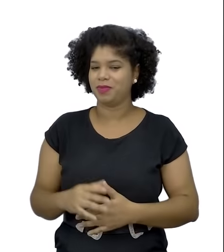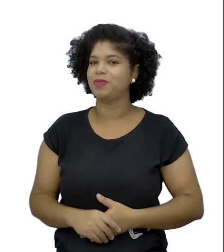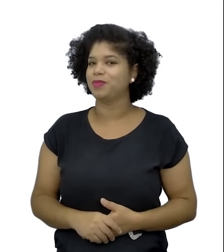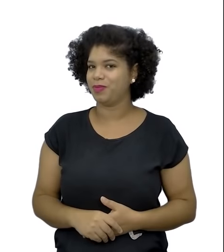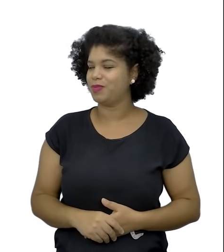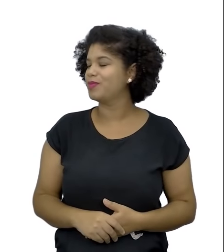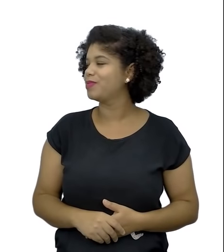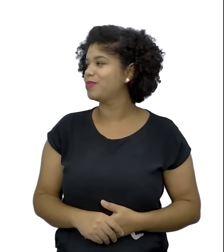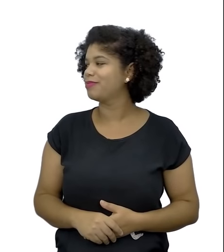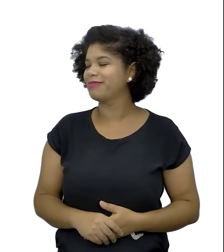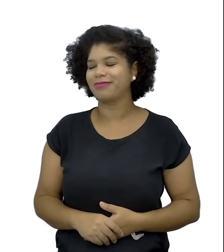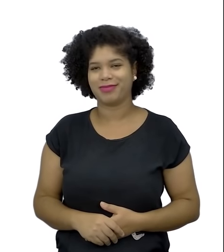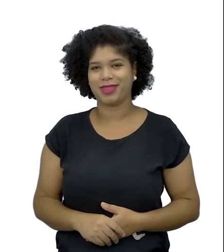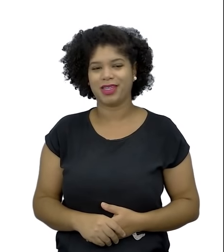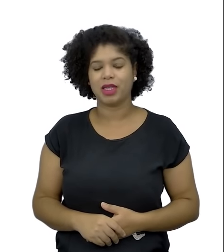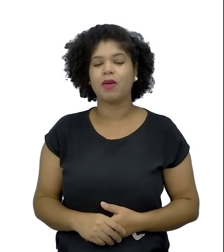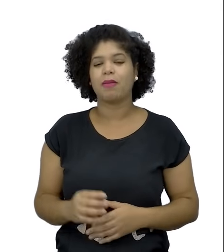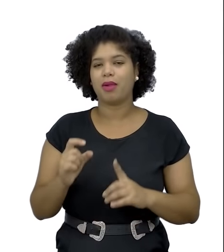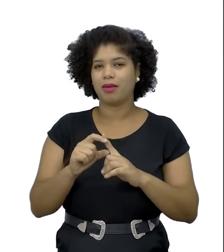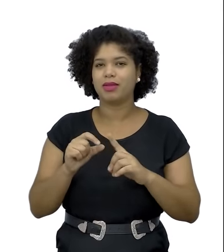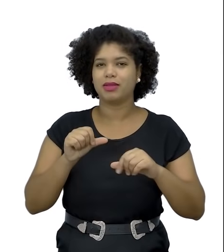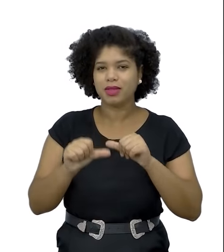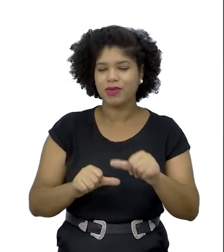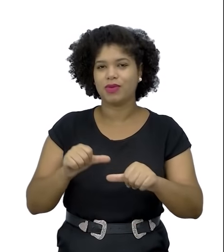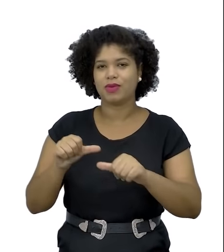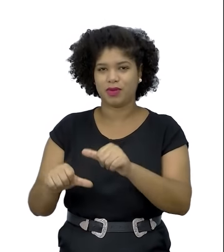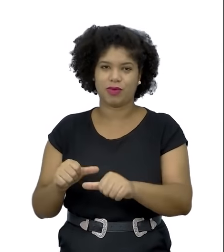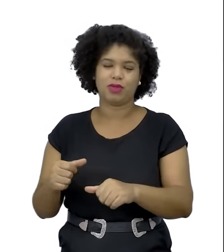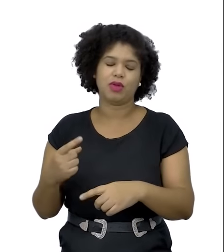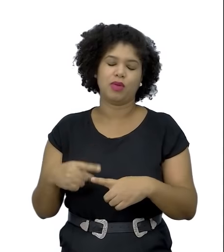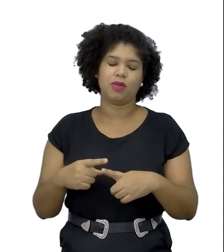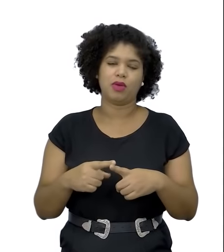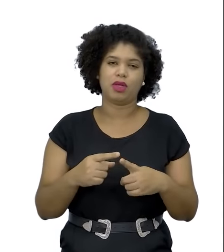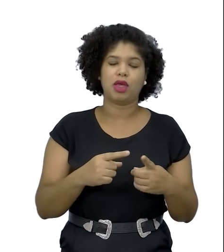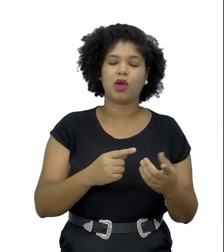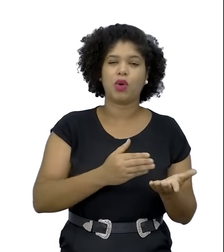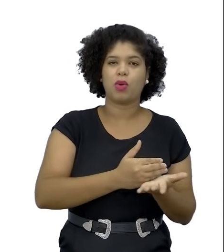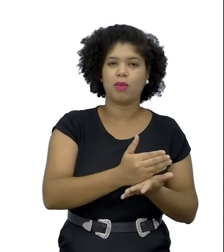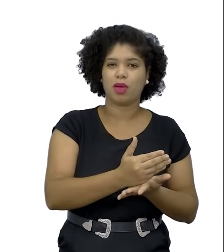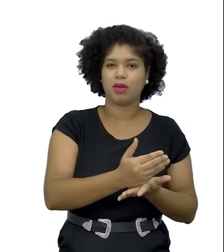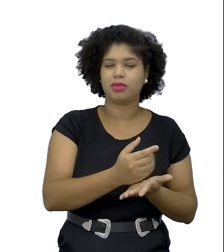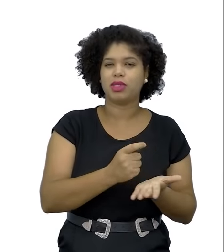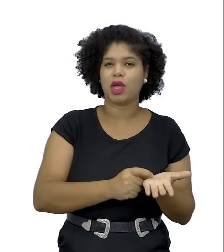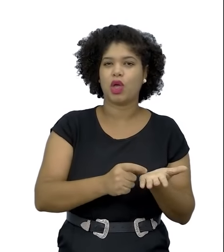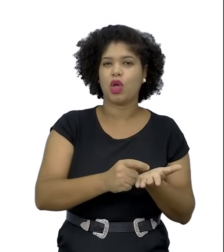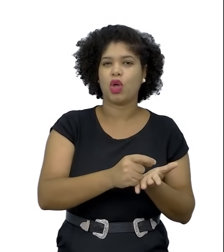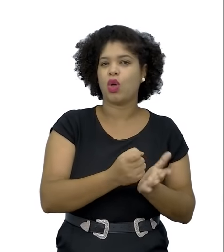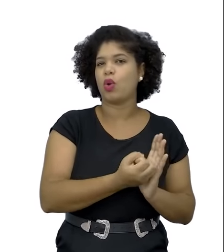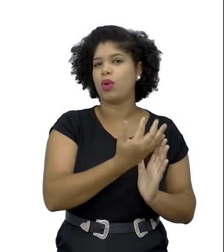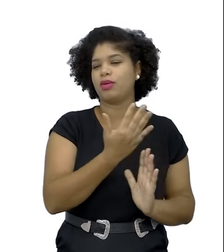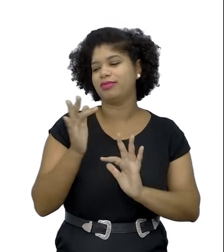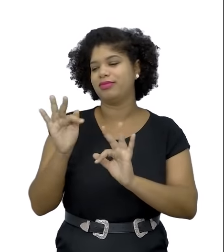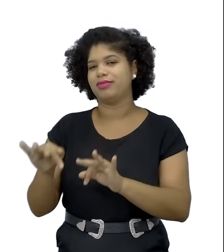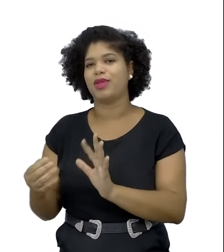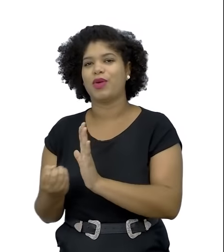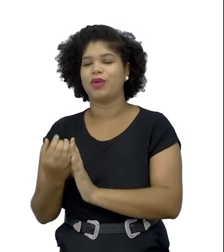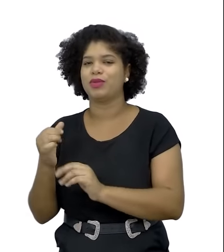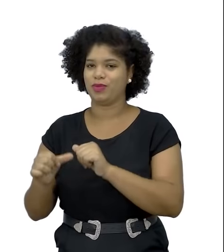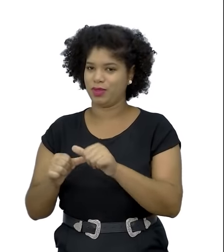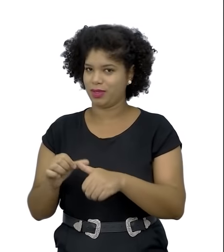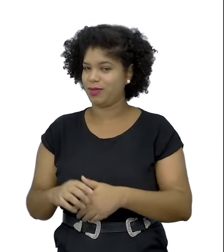há sempre uma transformação do estado inicial para o estado final. E eu gostaria de ressaltar o